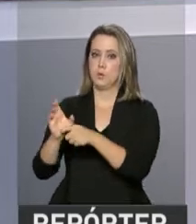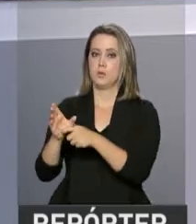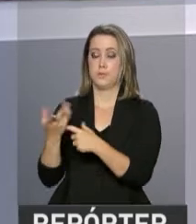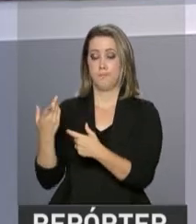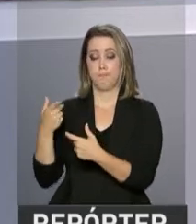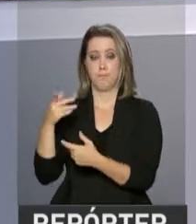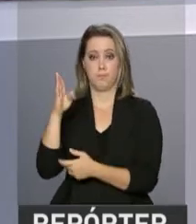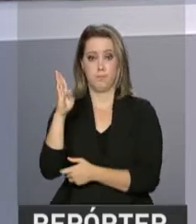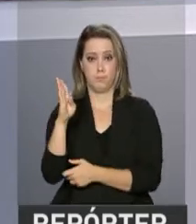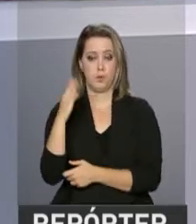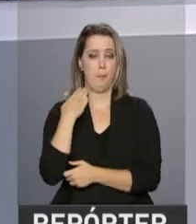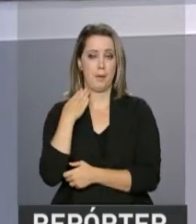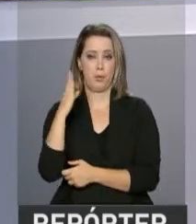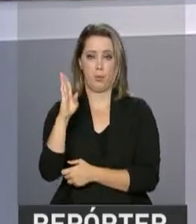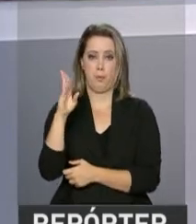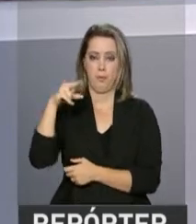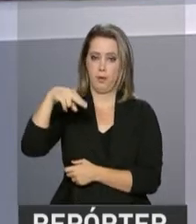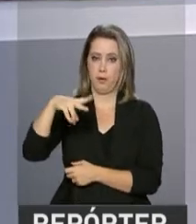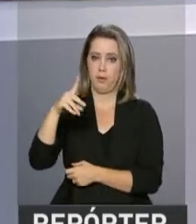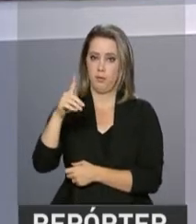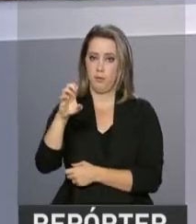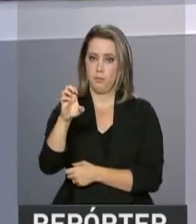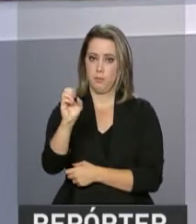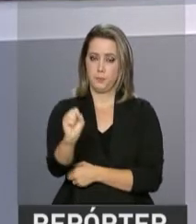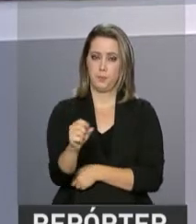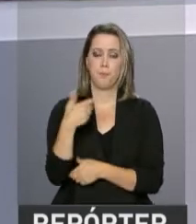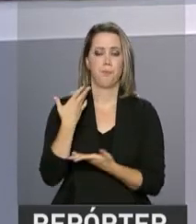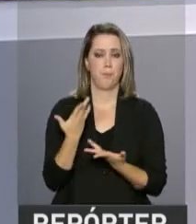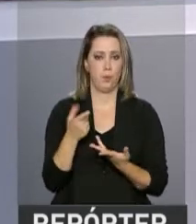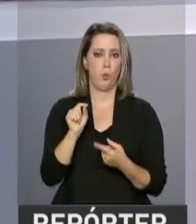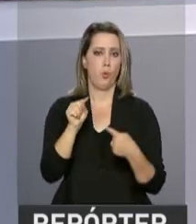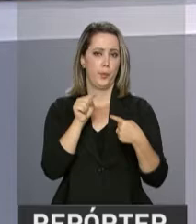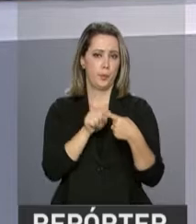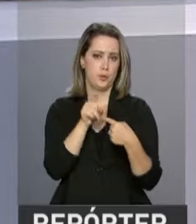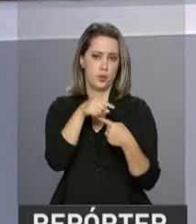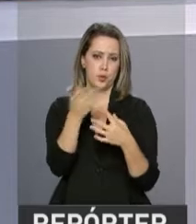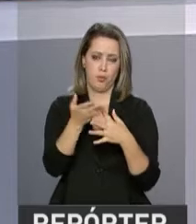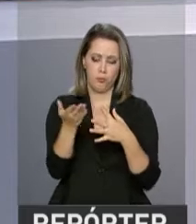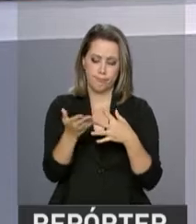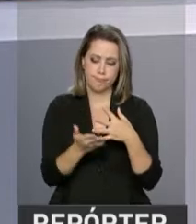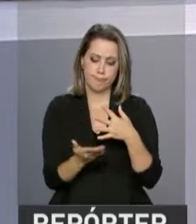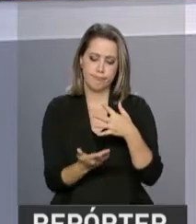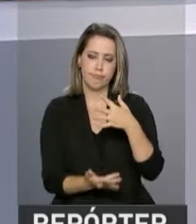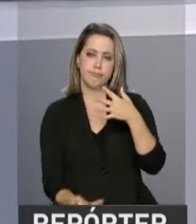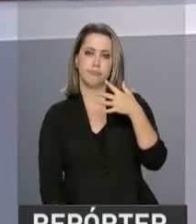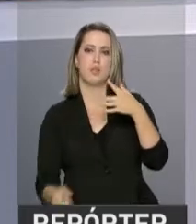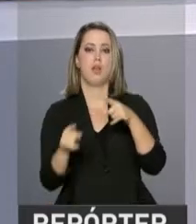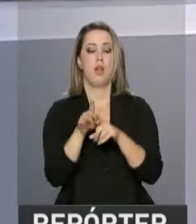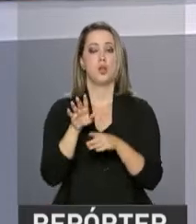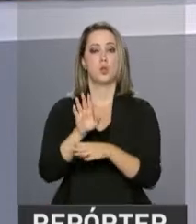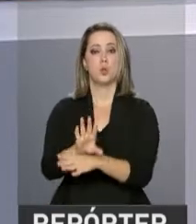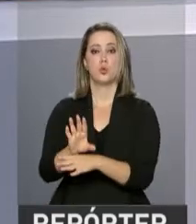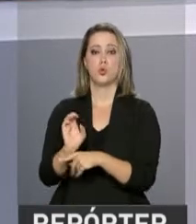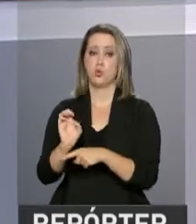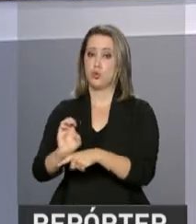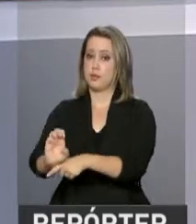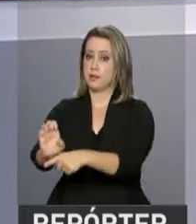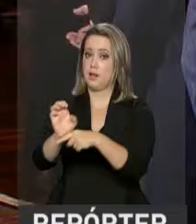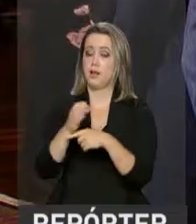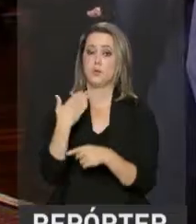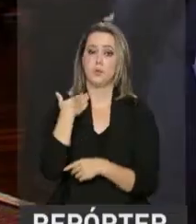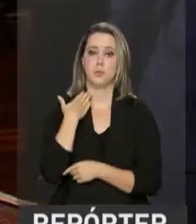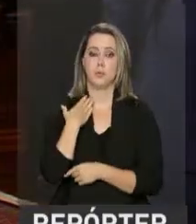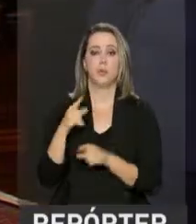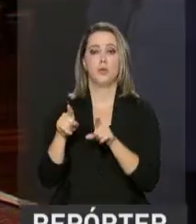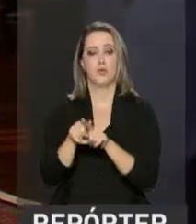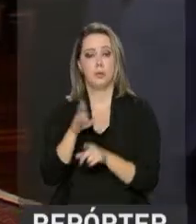no palácio da alvorada a idéia é que a repactuação das dívidas beneficia estados banco e união